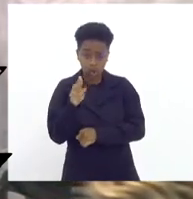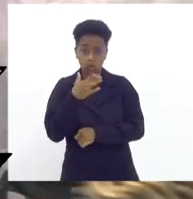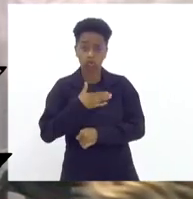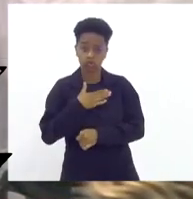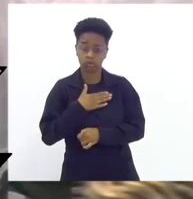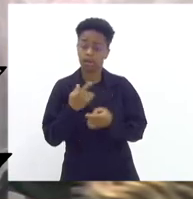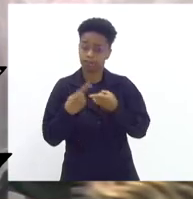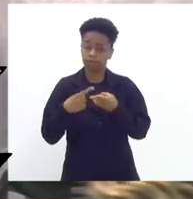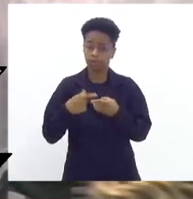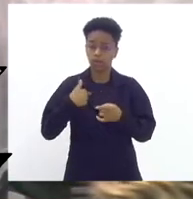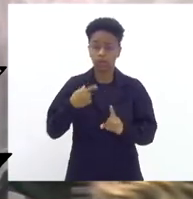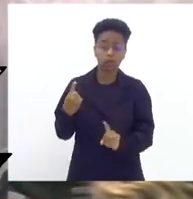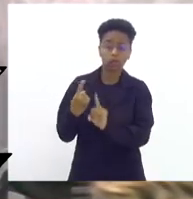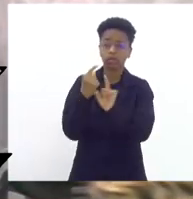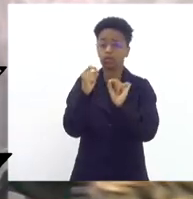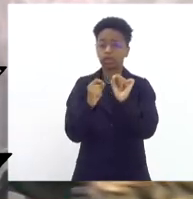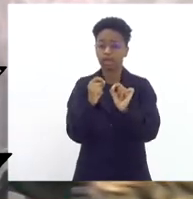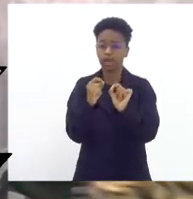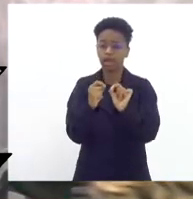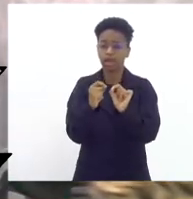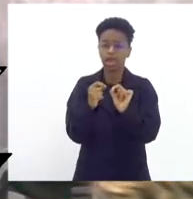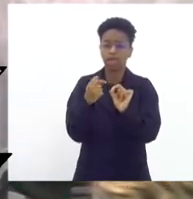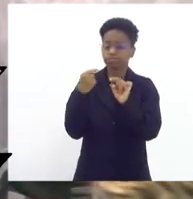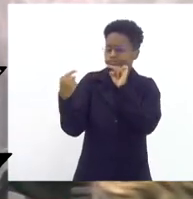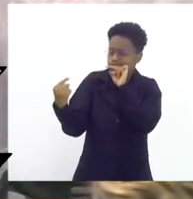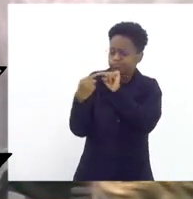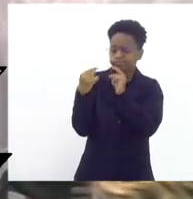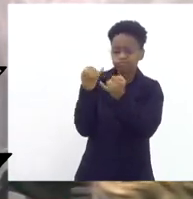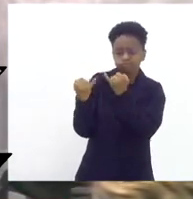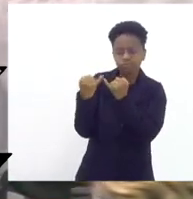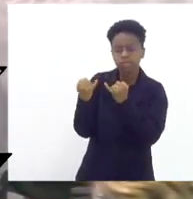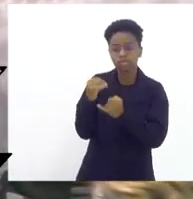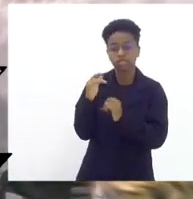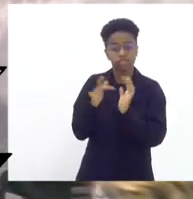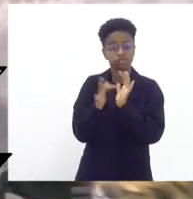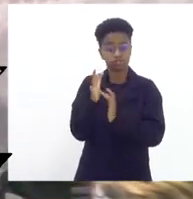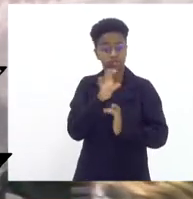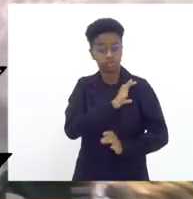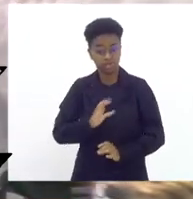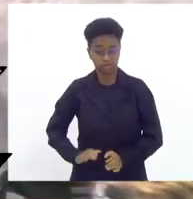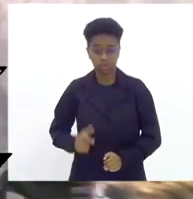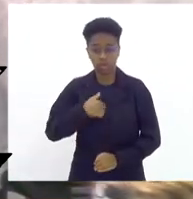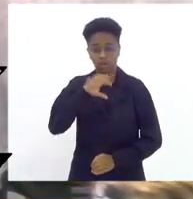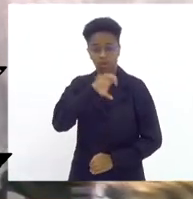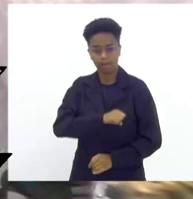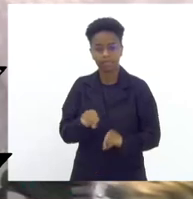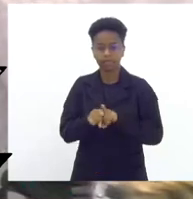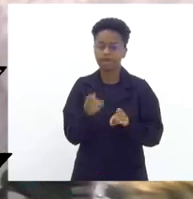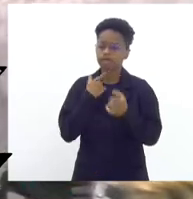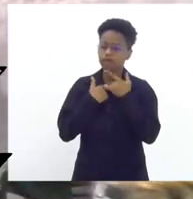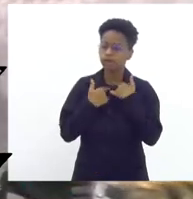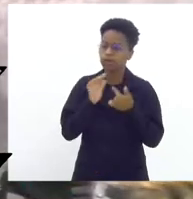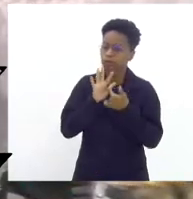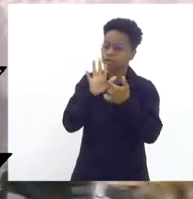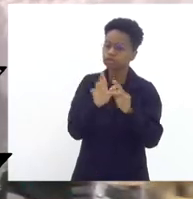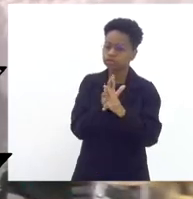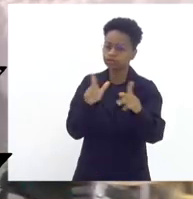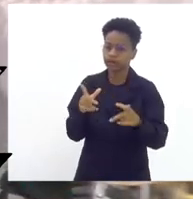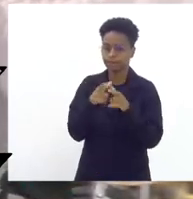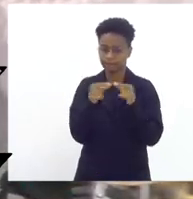no limite o rosto do Cristo que eu amo e uma vontade enorme de fazer diferença em Brasília